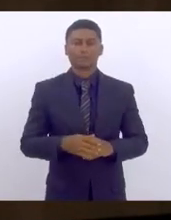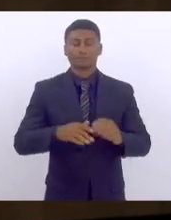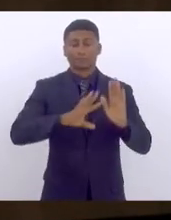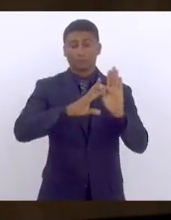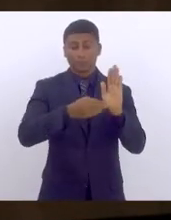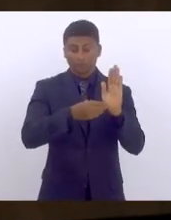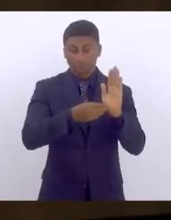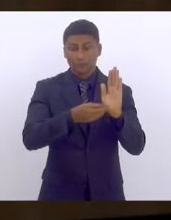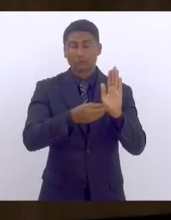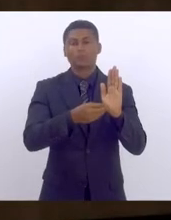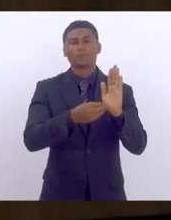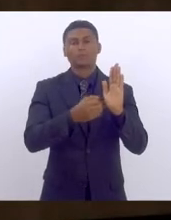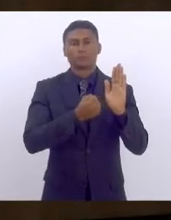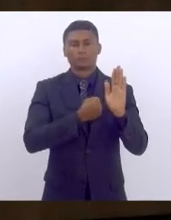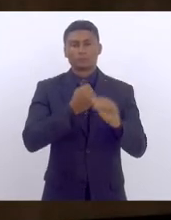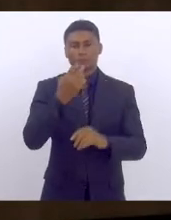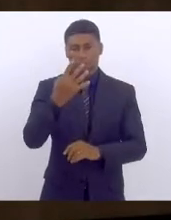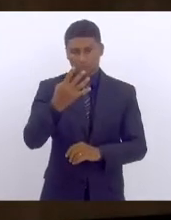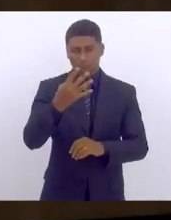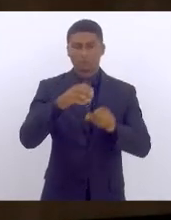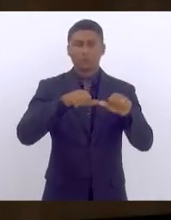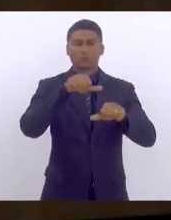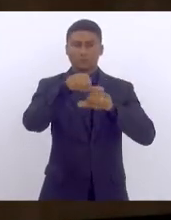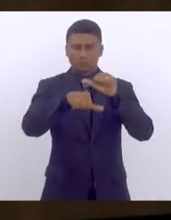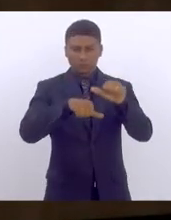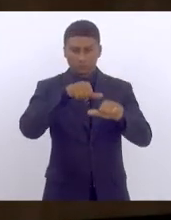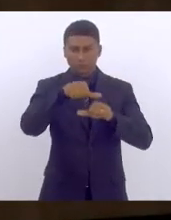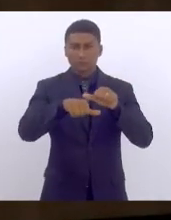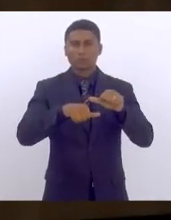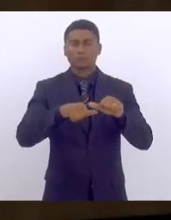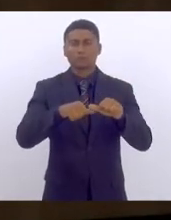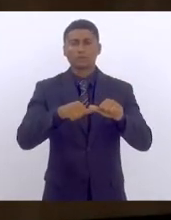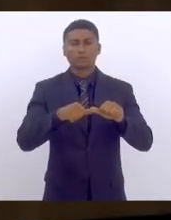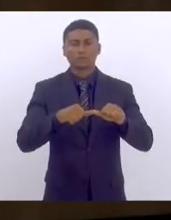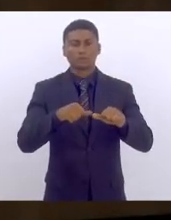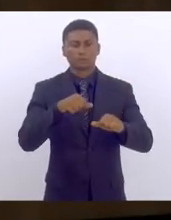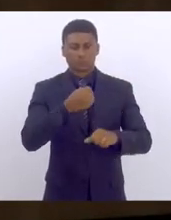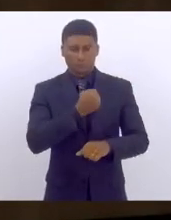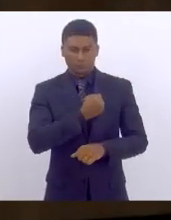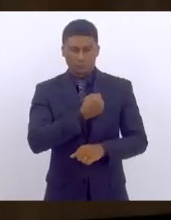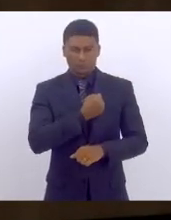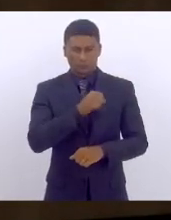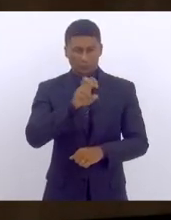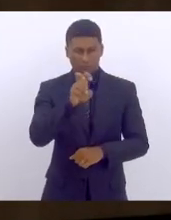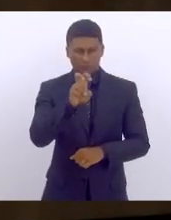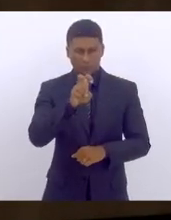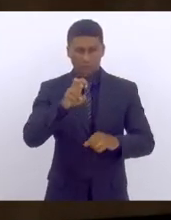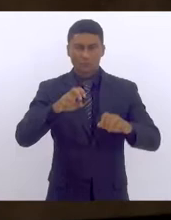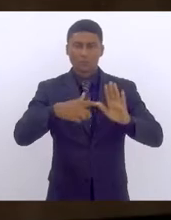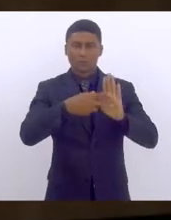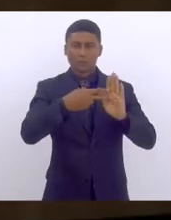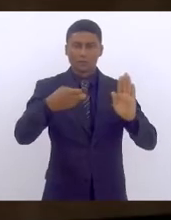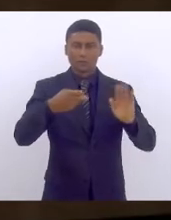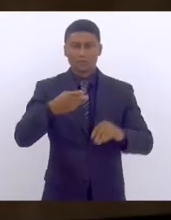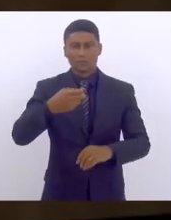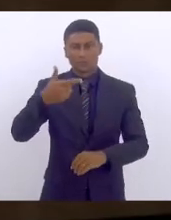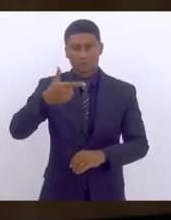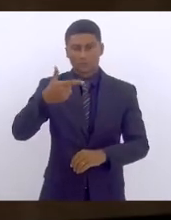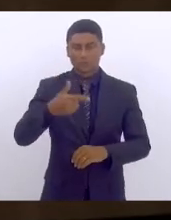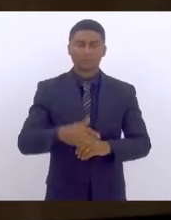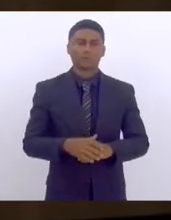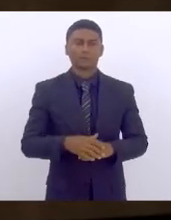Emenda modificativa número 4, que altera o inciso 5º do artigo 2º.